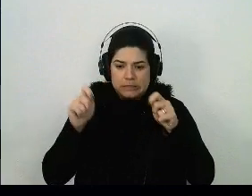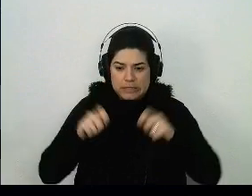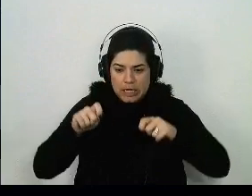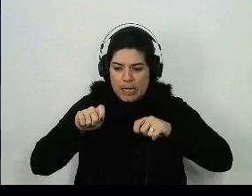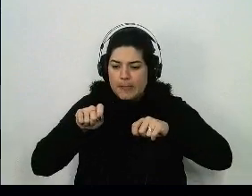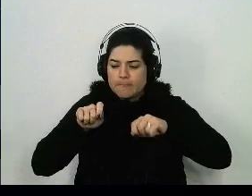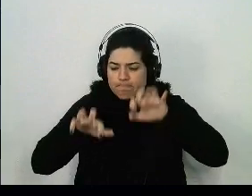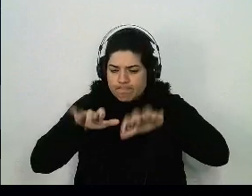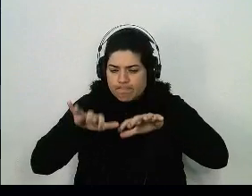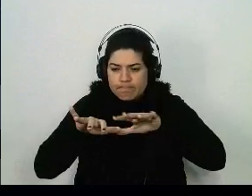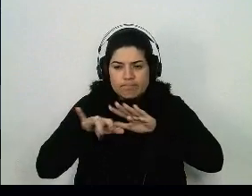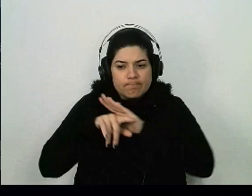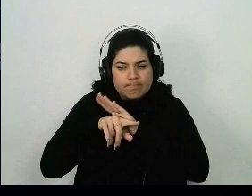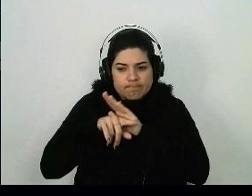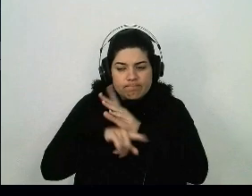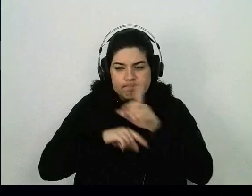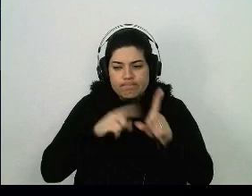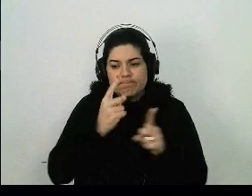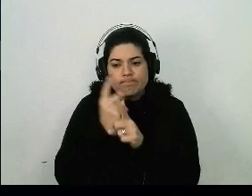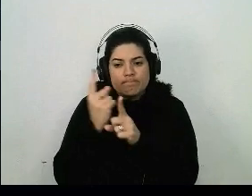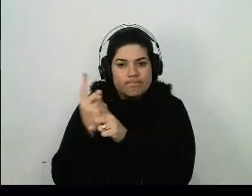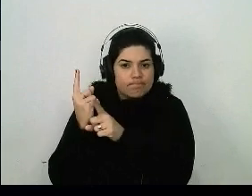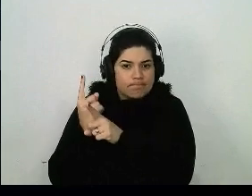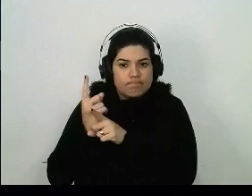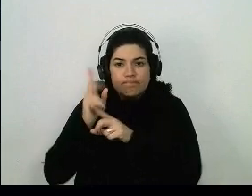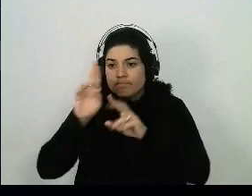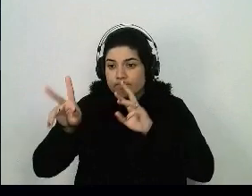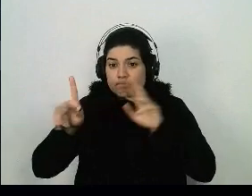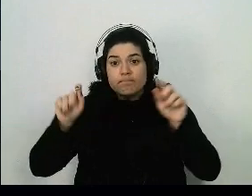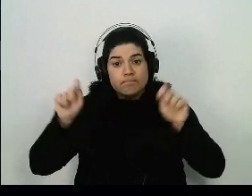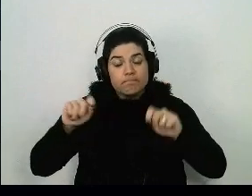hashes diferentes e assim validar transações.